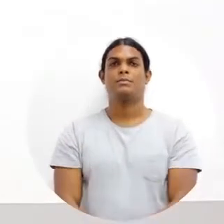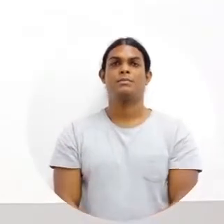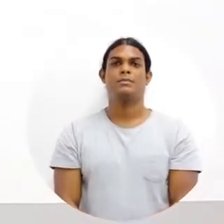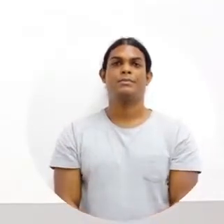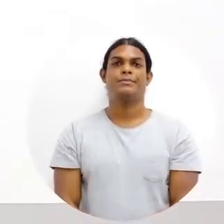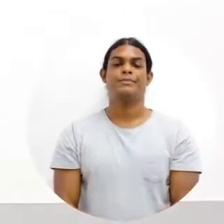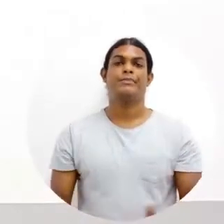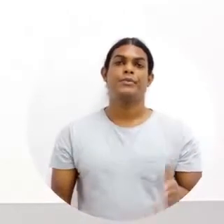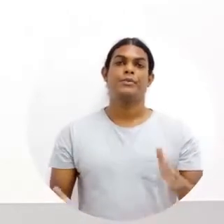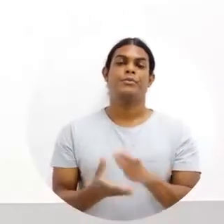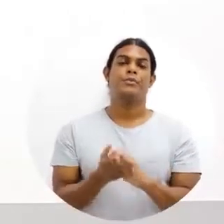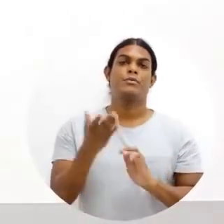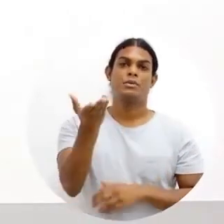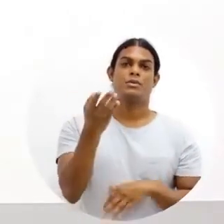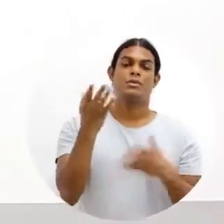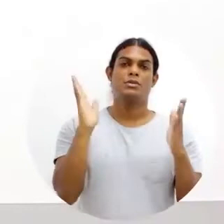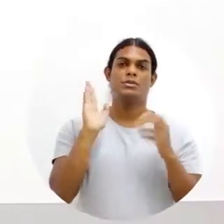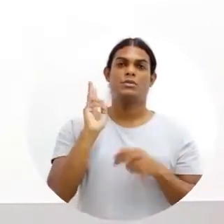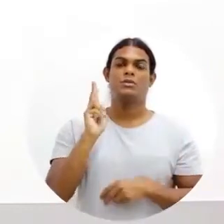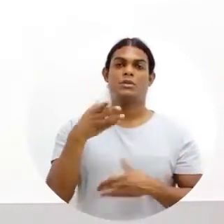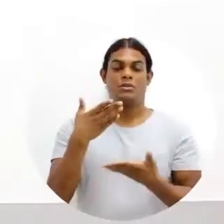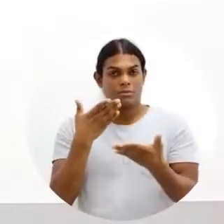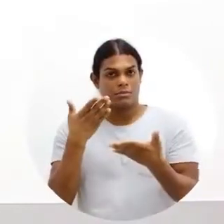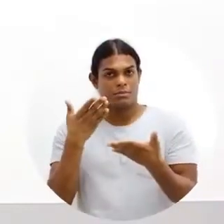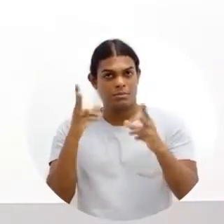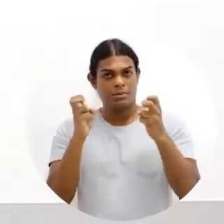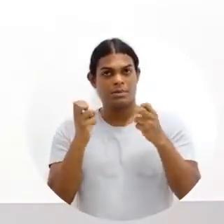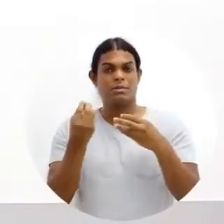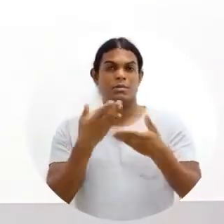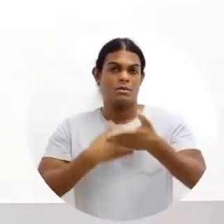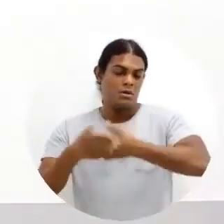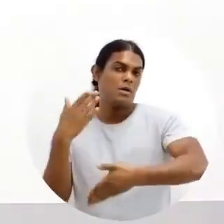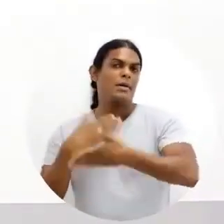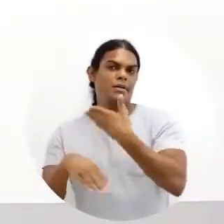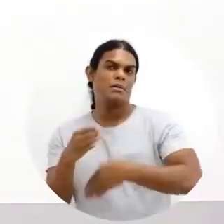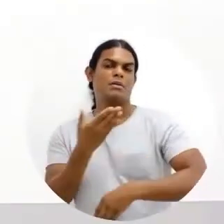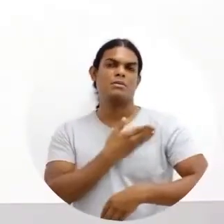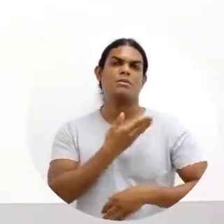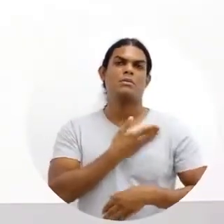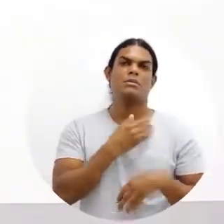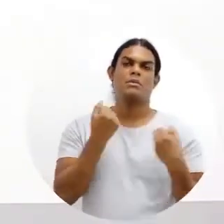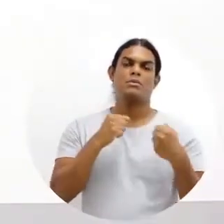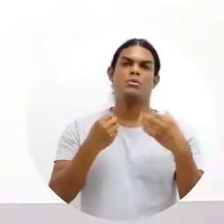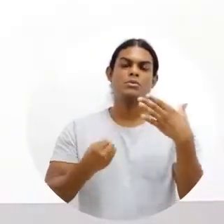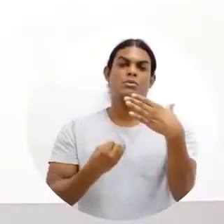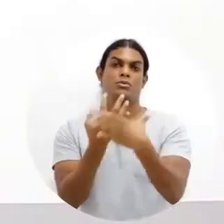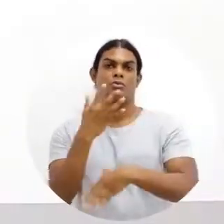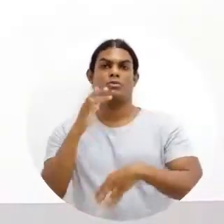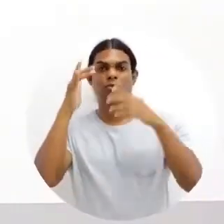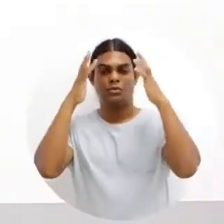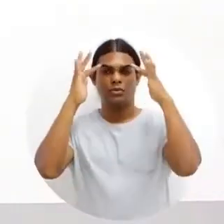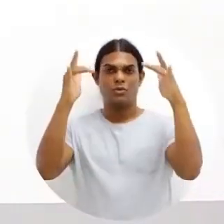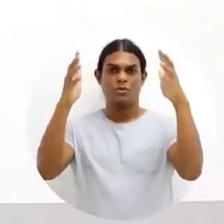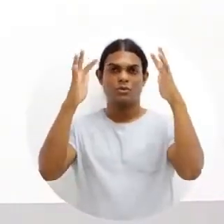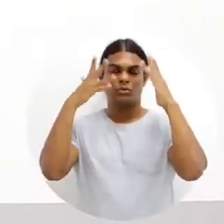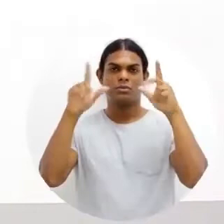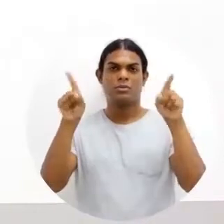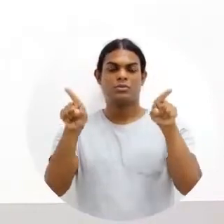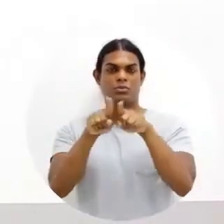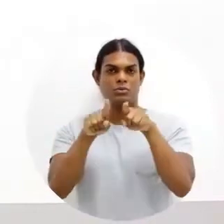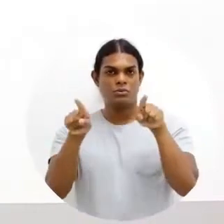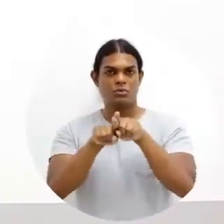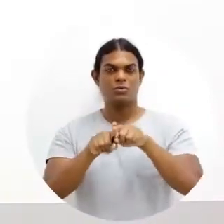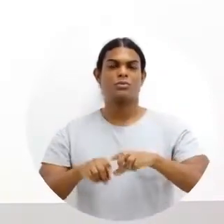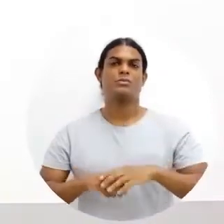Bom, pessoal, como vocês puderam ver aqui na interação minha com minha colega, a gente pôde construir um conhecimento de forma colaborativa. Foi apenas